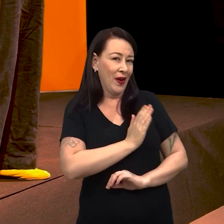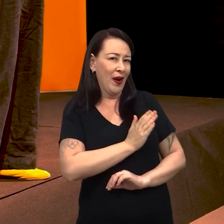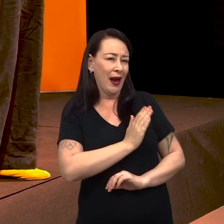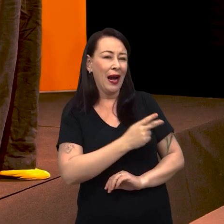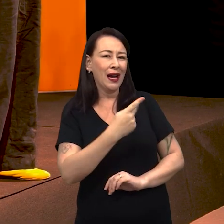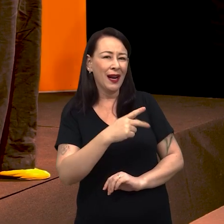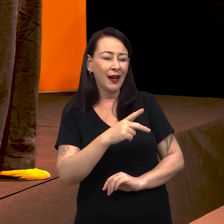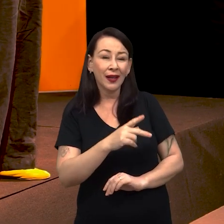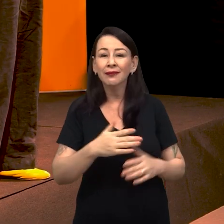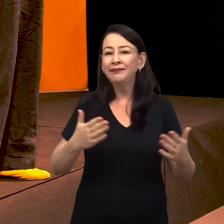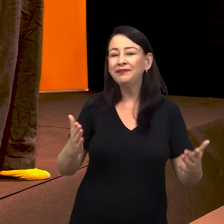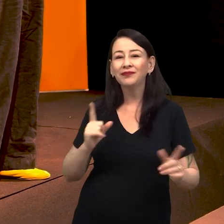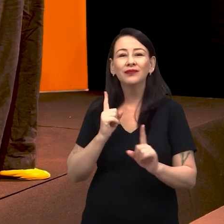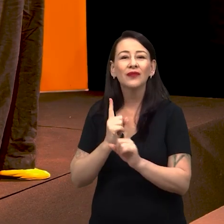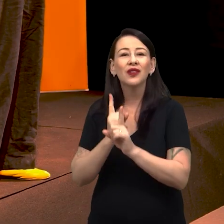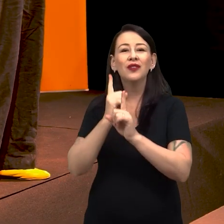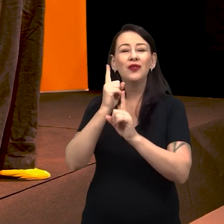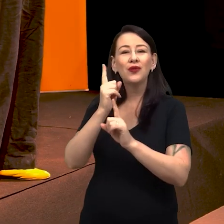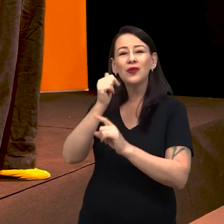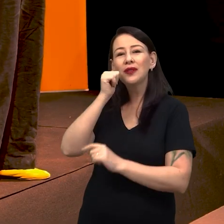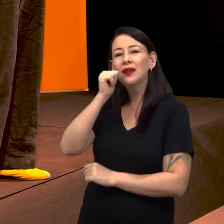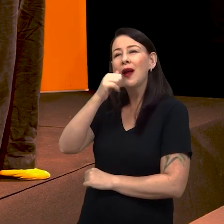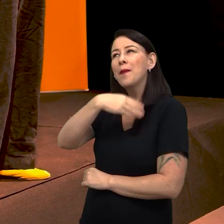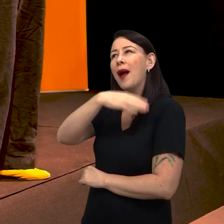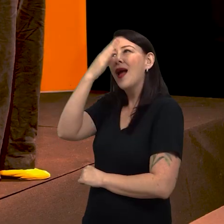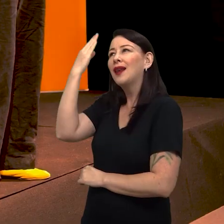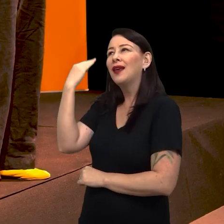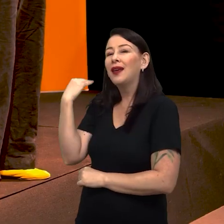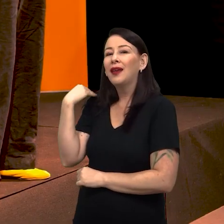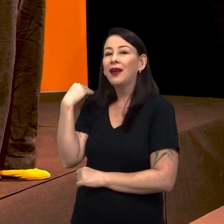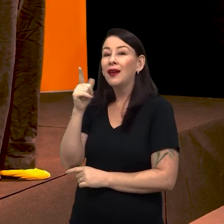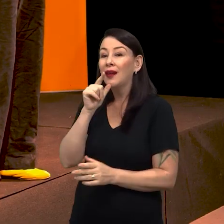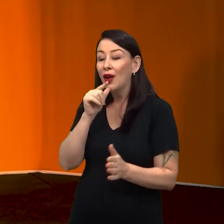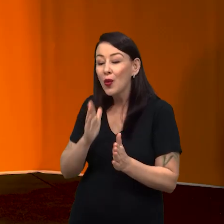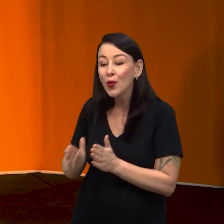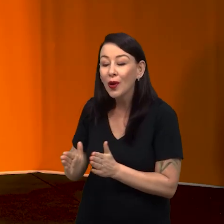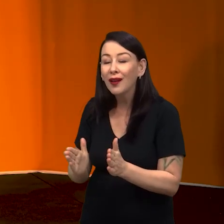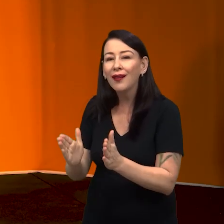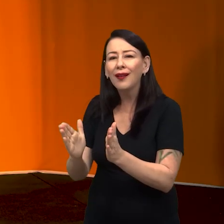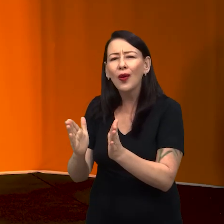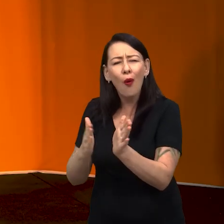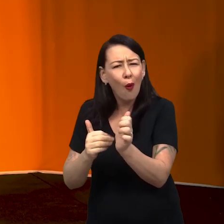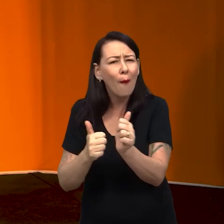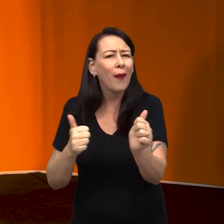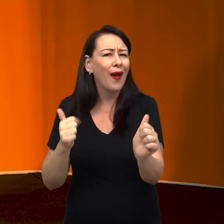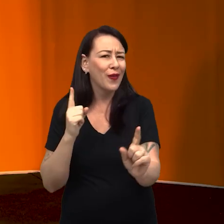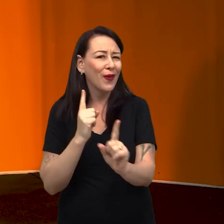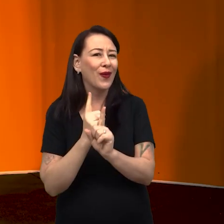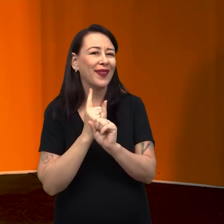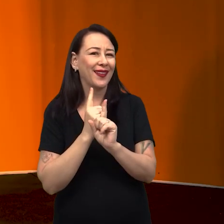bela. Encontrei Maria na beira do rio.